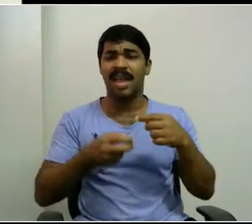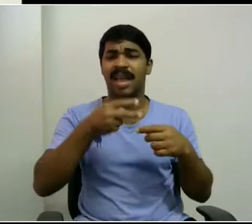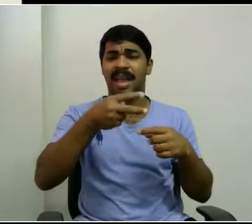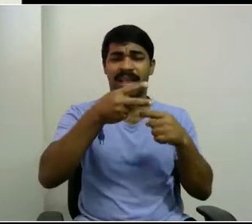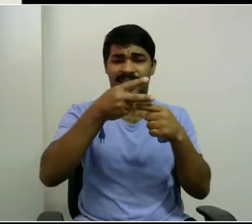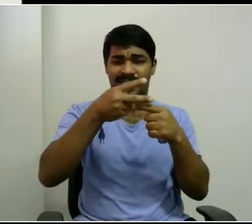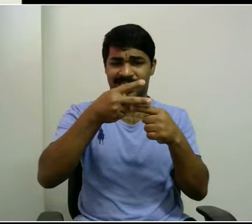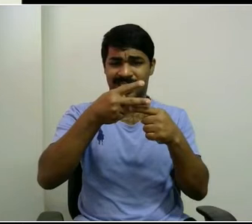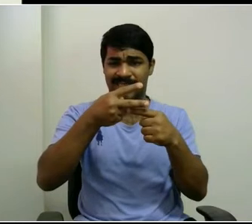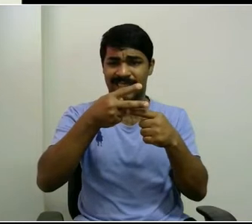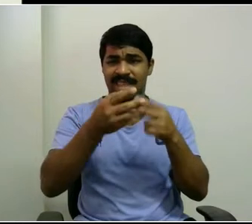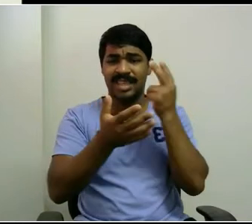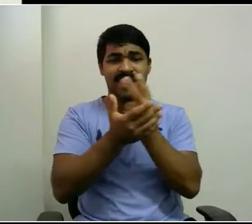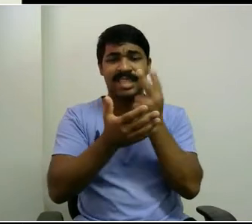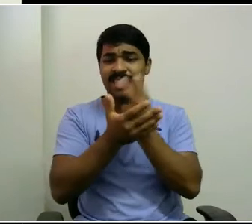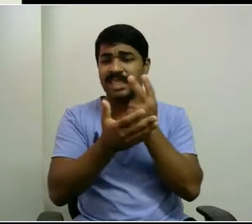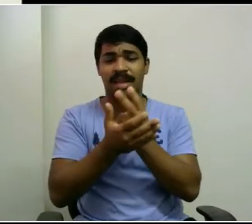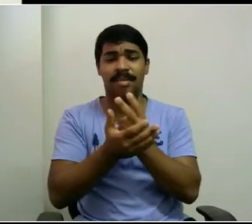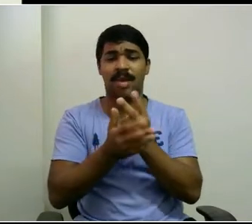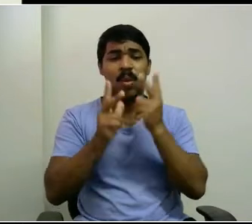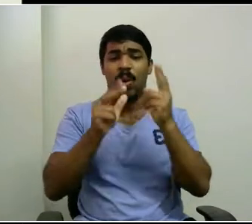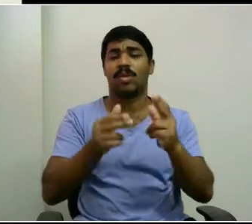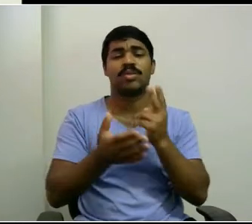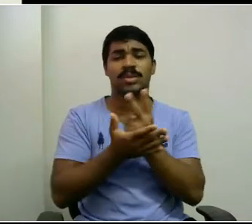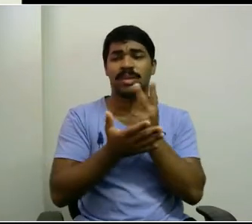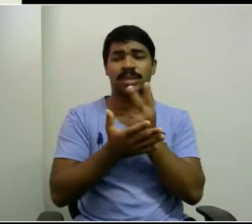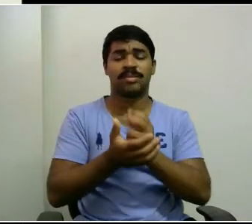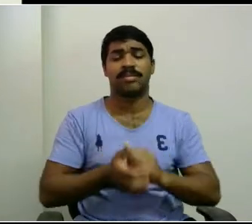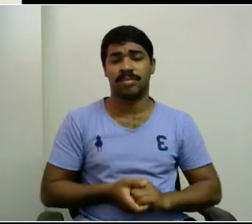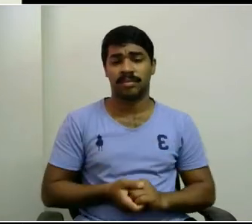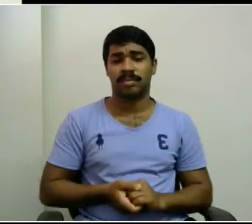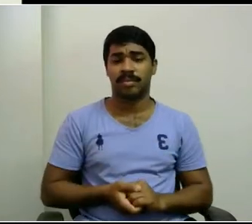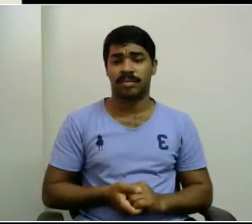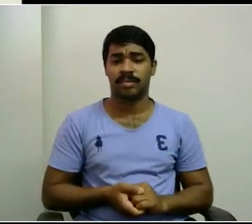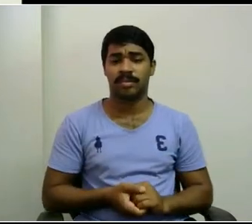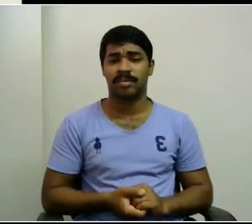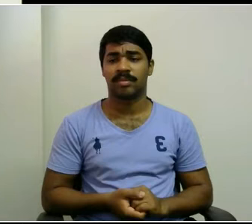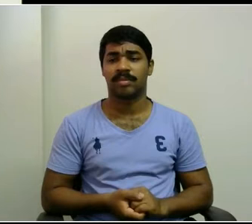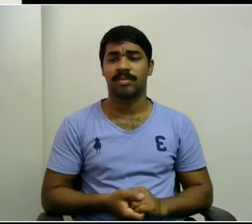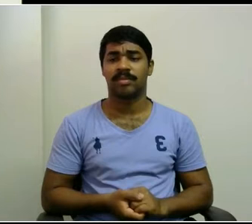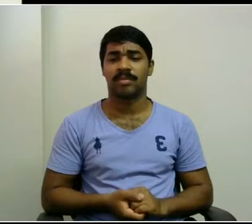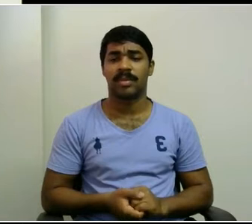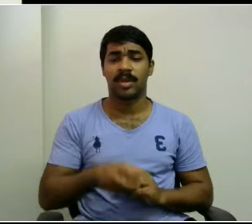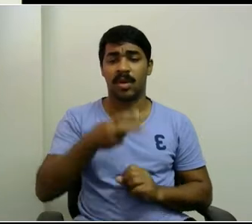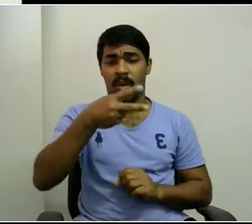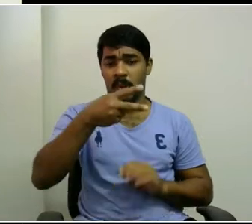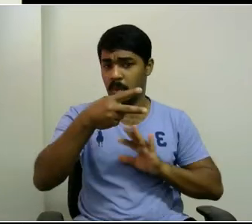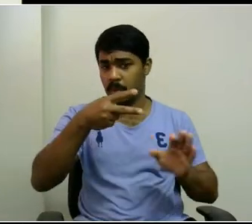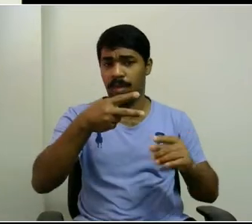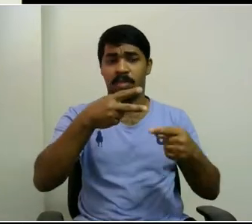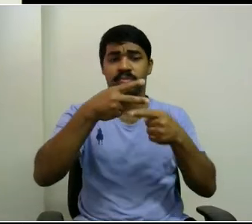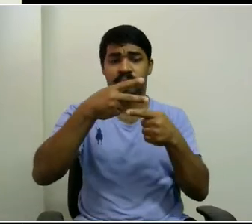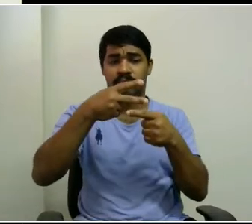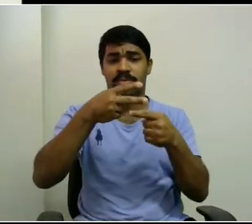um erro muito comum aqui no final o aluno colocar, né, igual a 1. Não é igual a 1, não. É menor ou igual a 1, tá? A desigualdade não